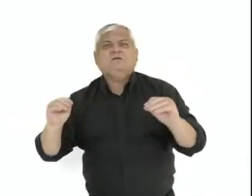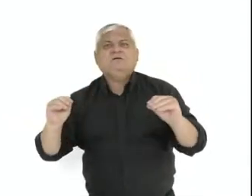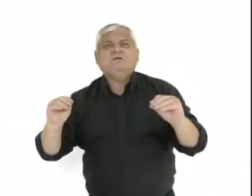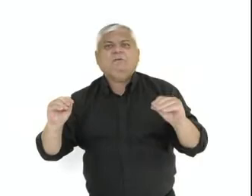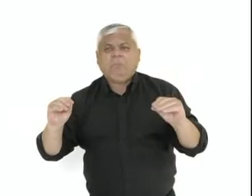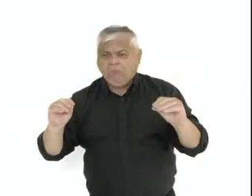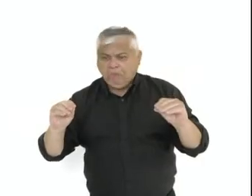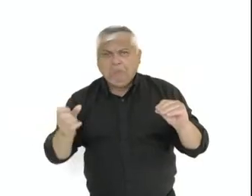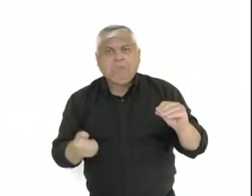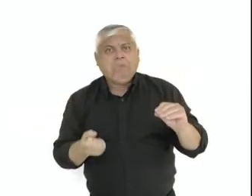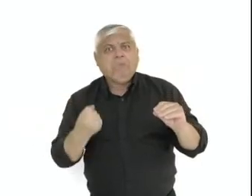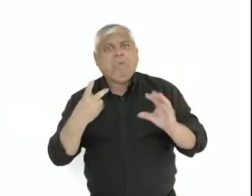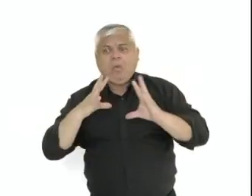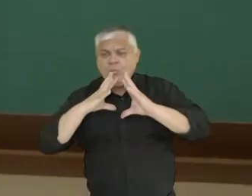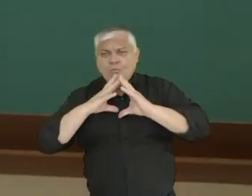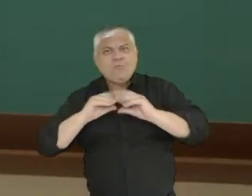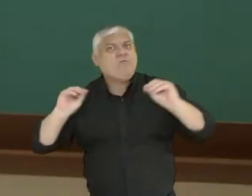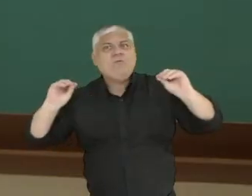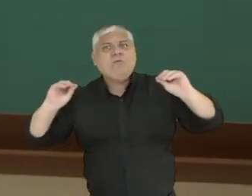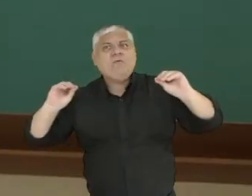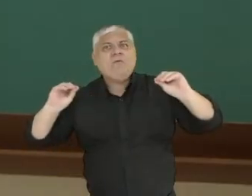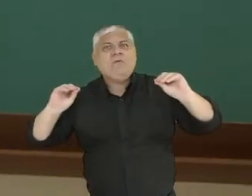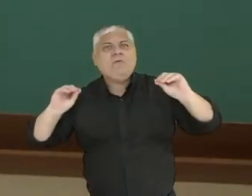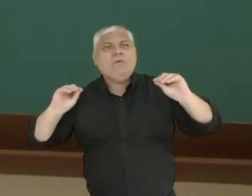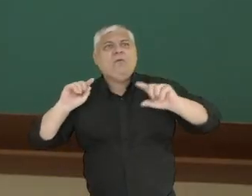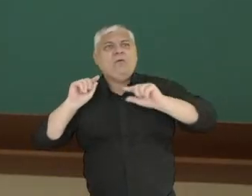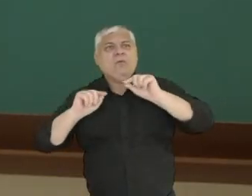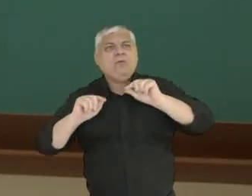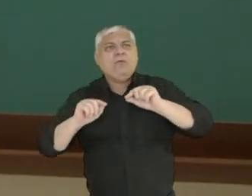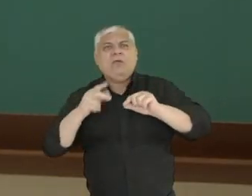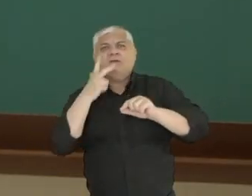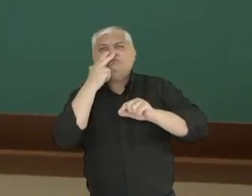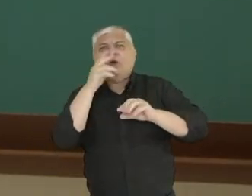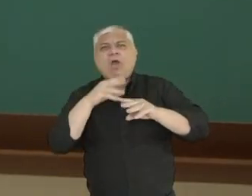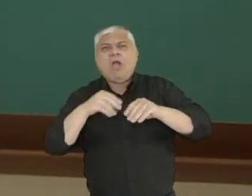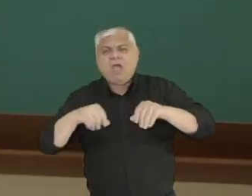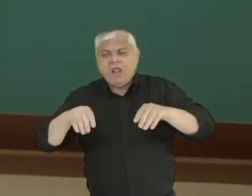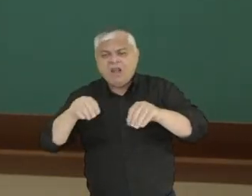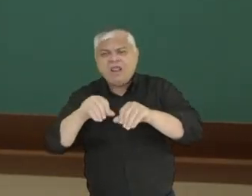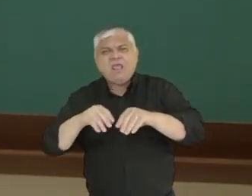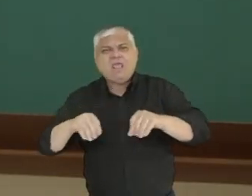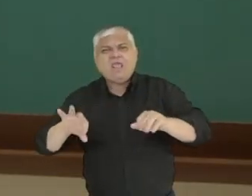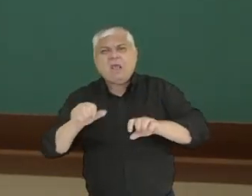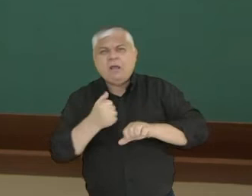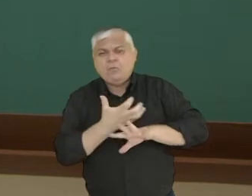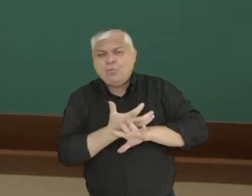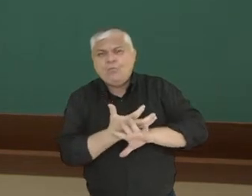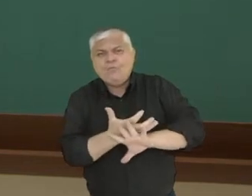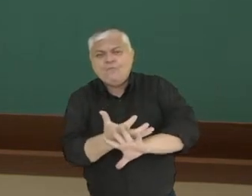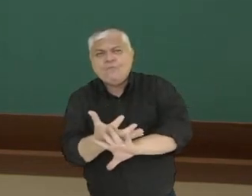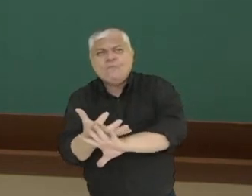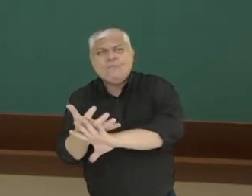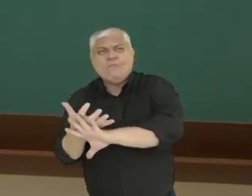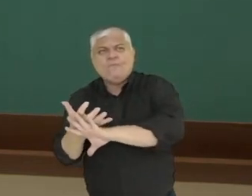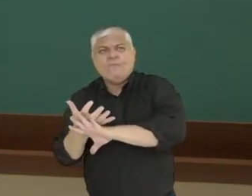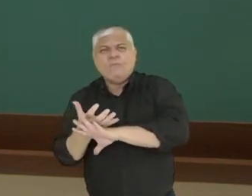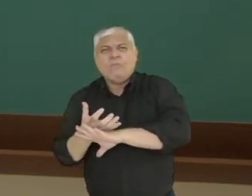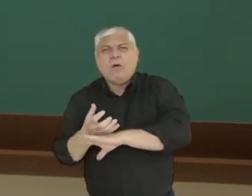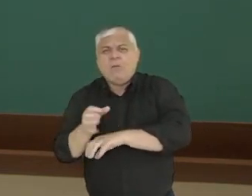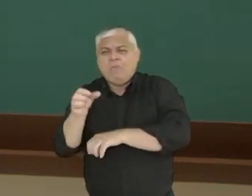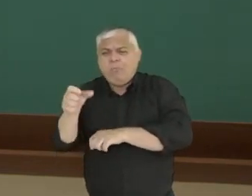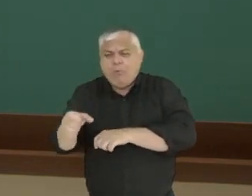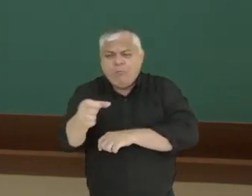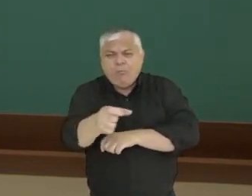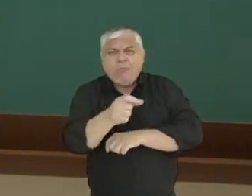desaparecendo, acabou secando essa área. Nós acabamos ficando com uma área bastante árida, com pequenas concentrações de